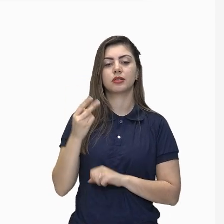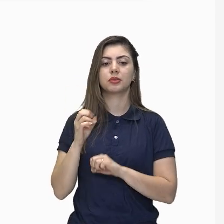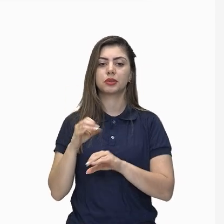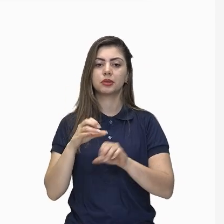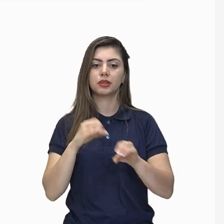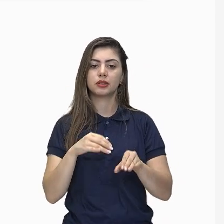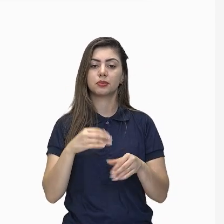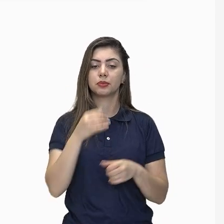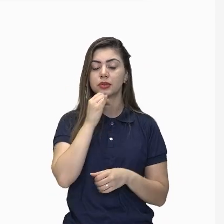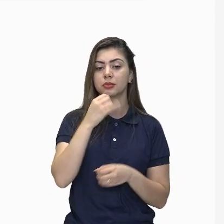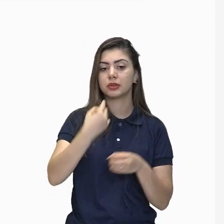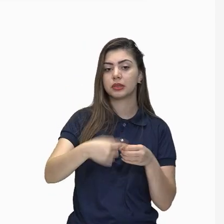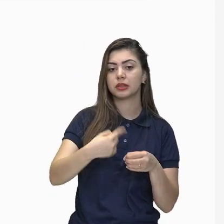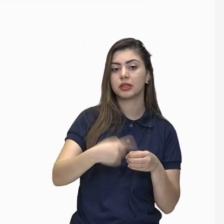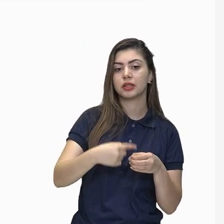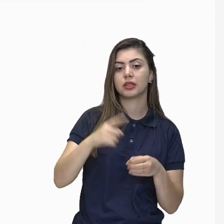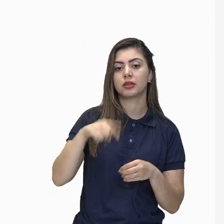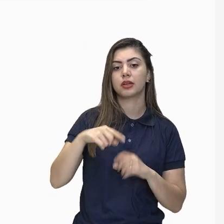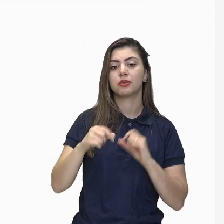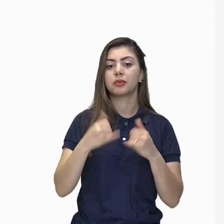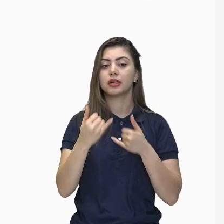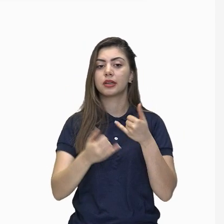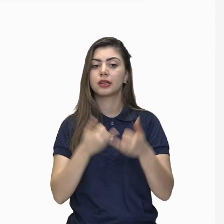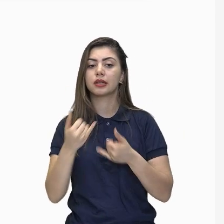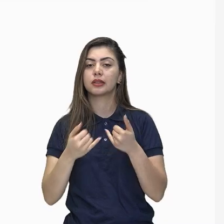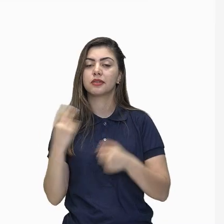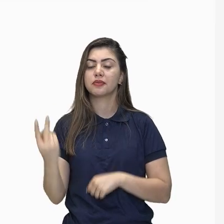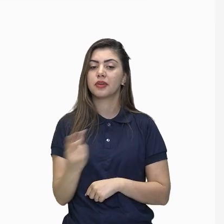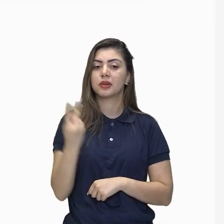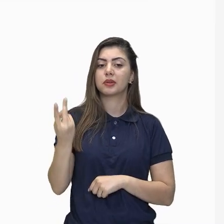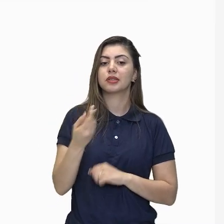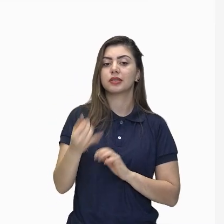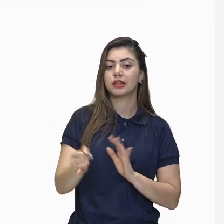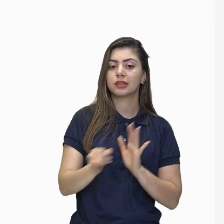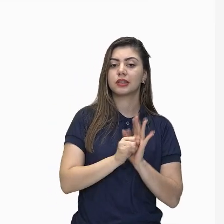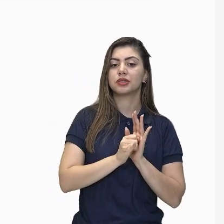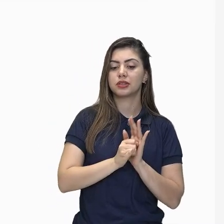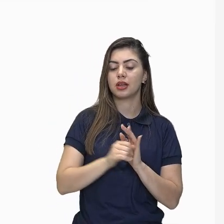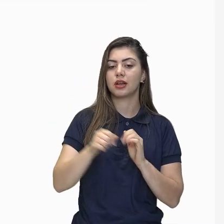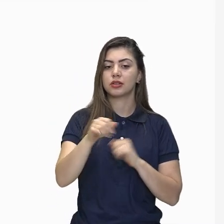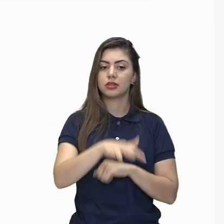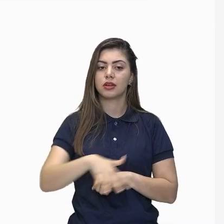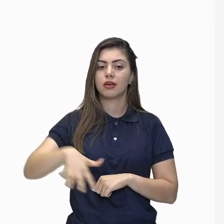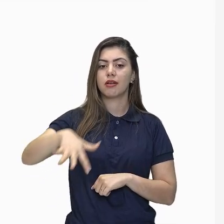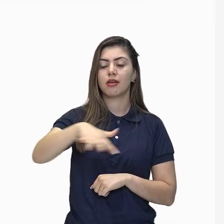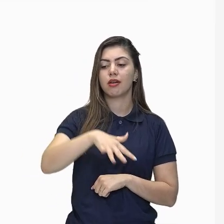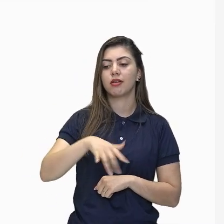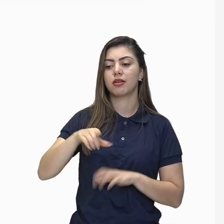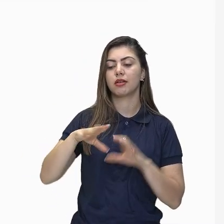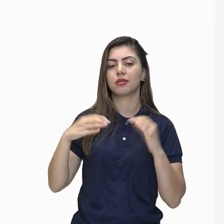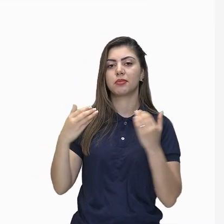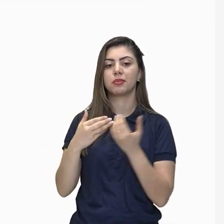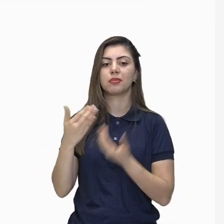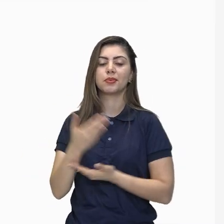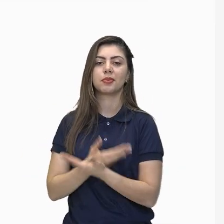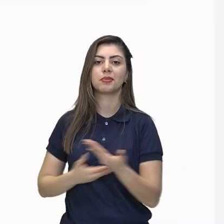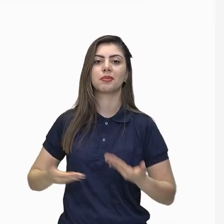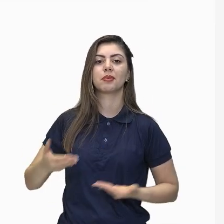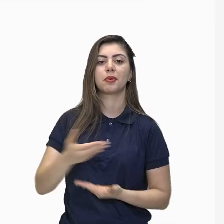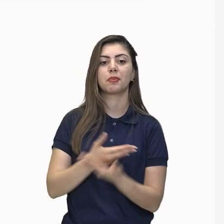afirmar a identidade, valorizar o território e fortalecer os laços comunitários. A educação